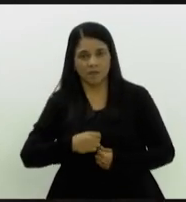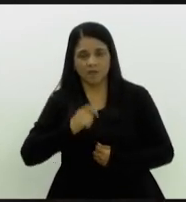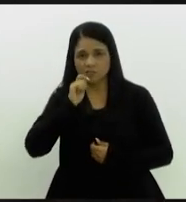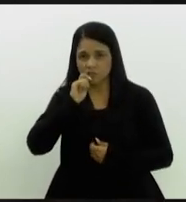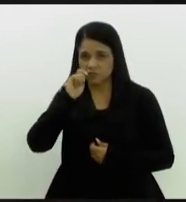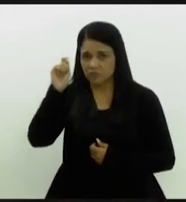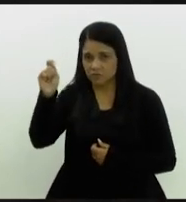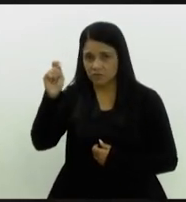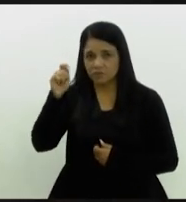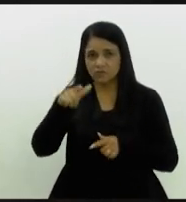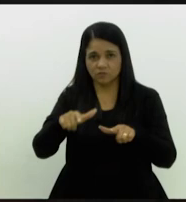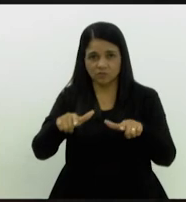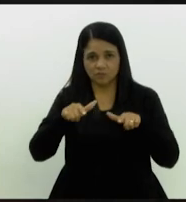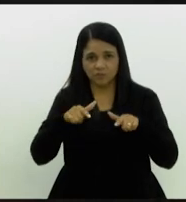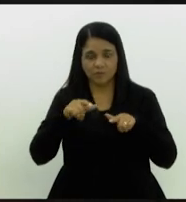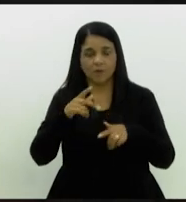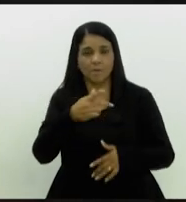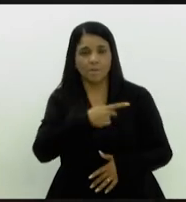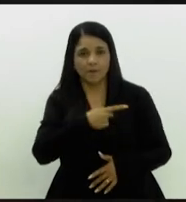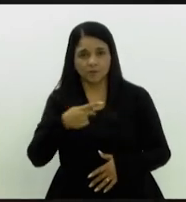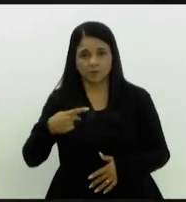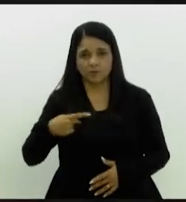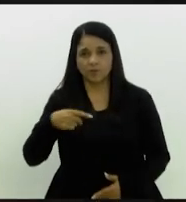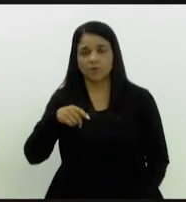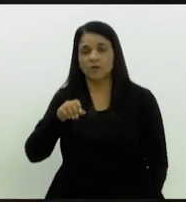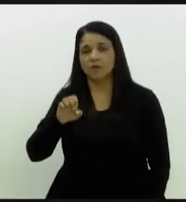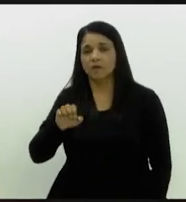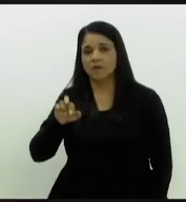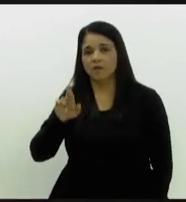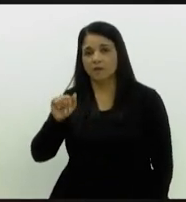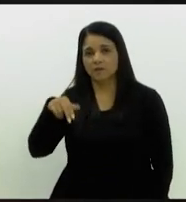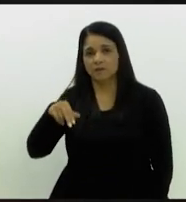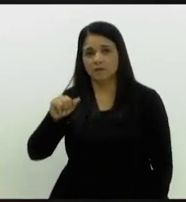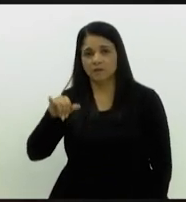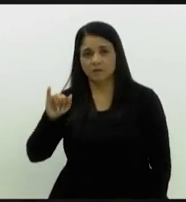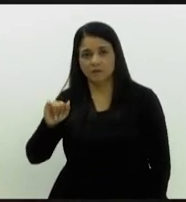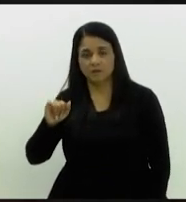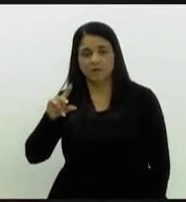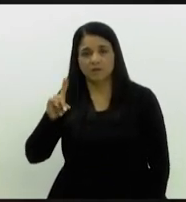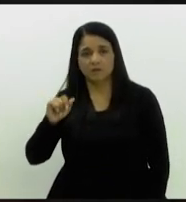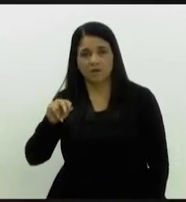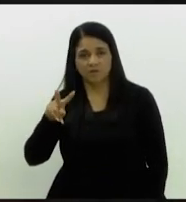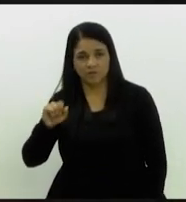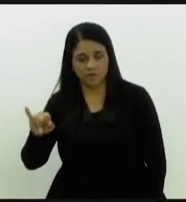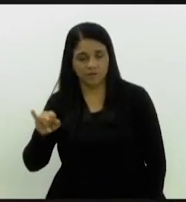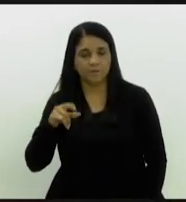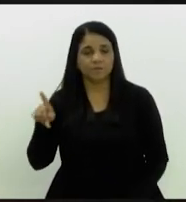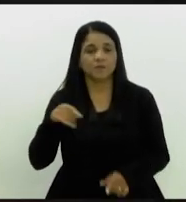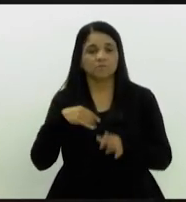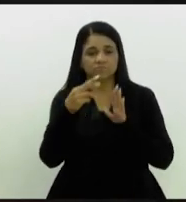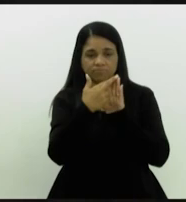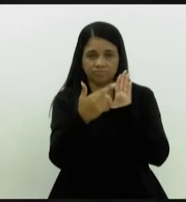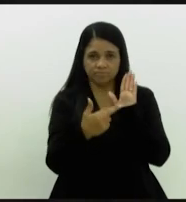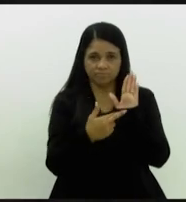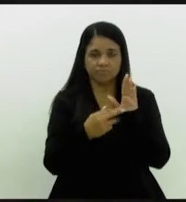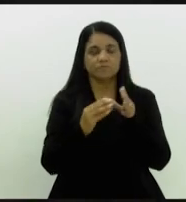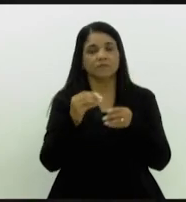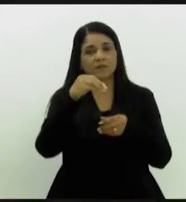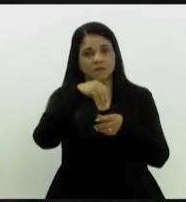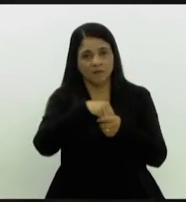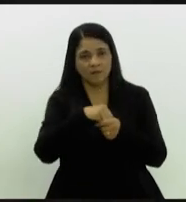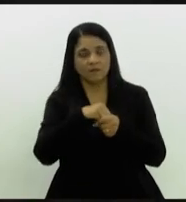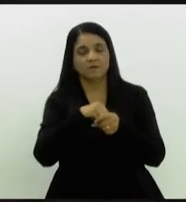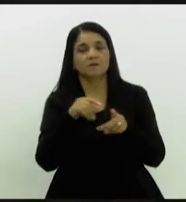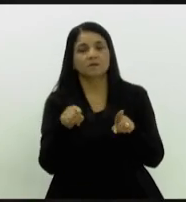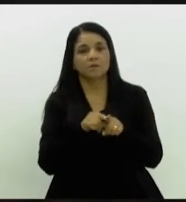Tiradentes, o respectivo diploma ao pastor Hernani Davi Pereira. Parecer da Comissão de Normas Internas e Proposições Externas,